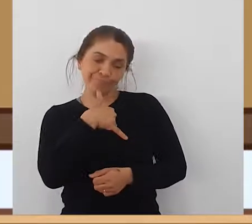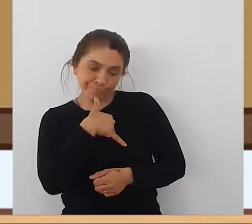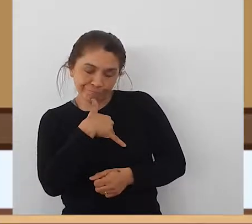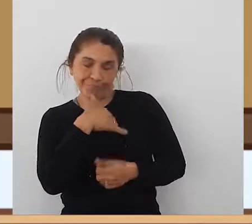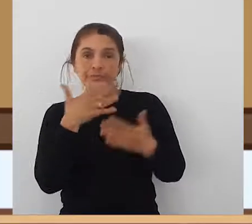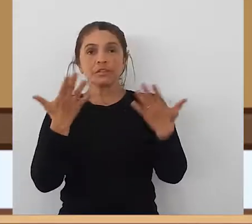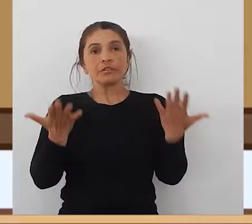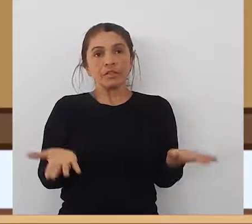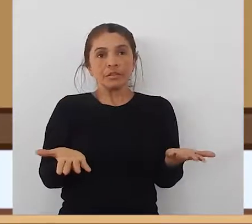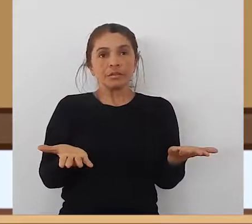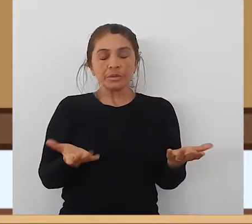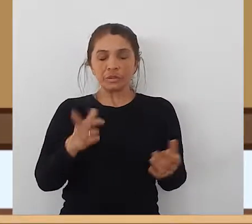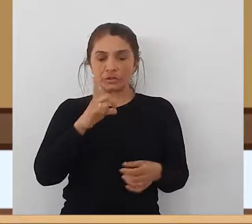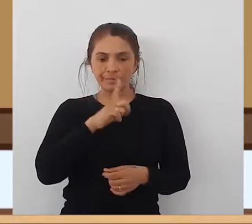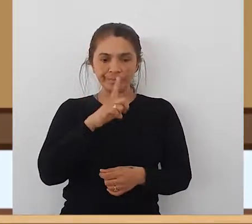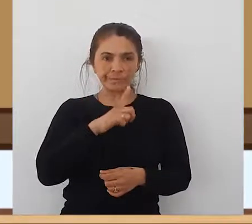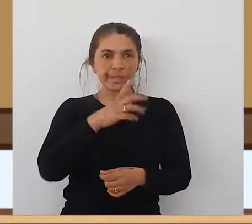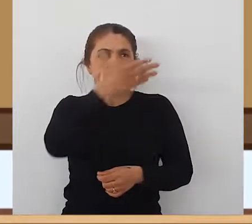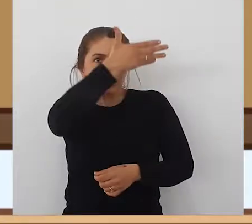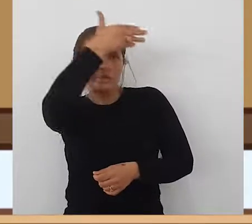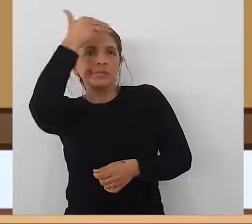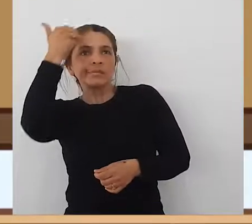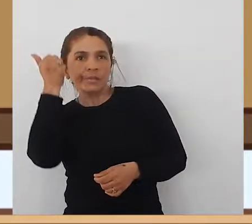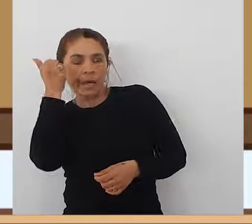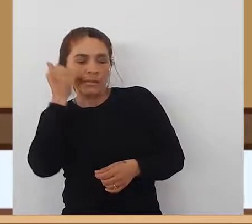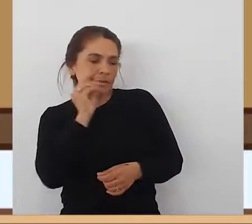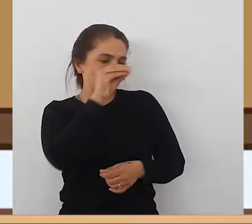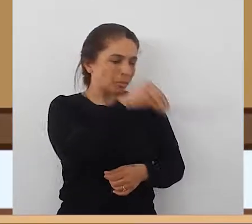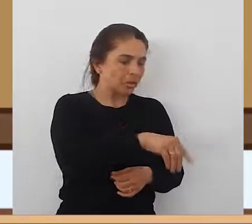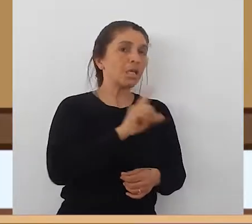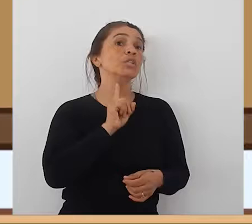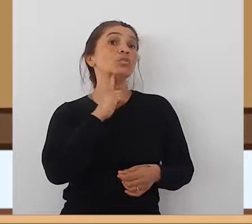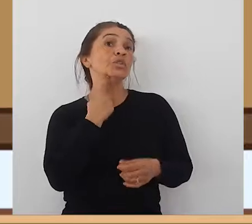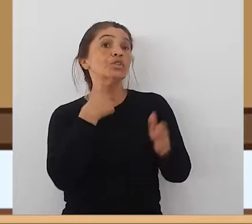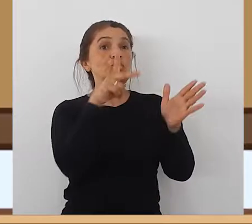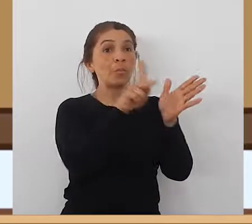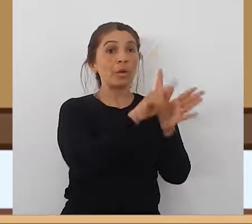Infelizmente, há aqueles que esquecem de colocar no lixo.